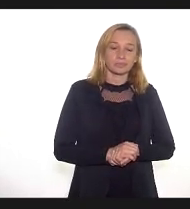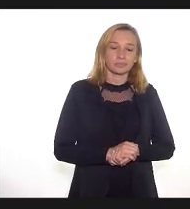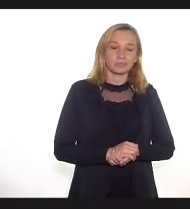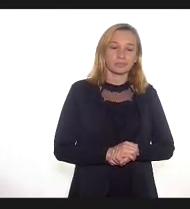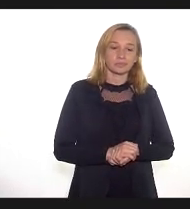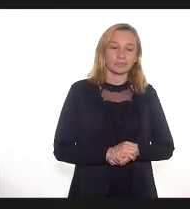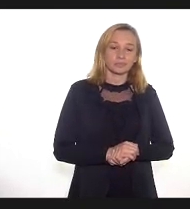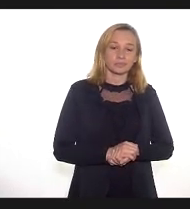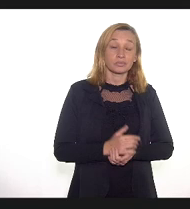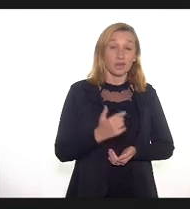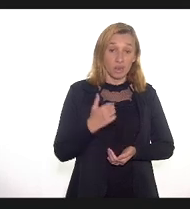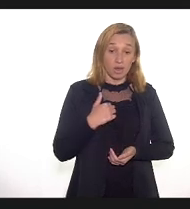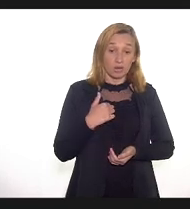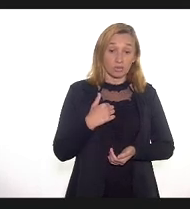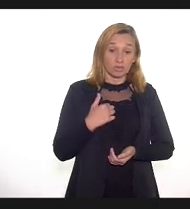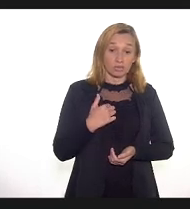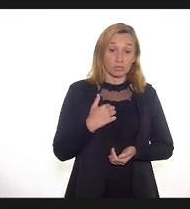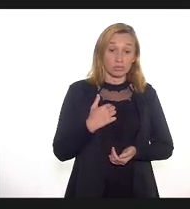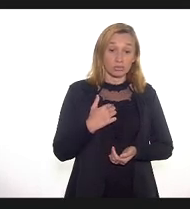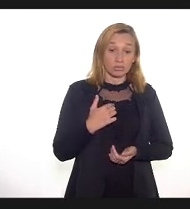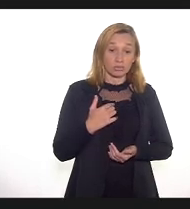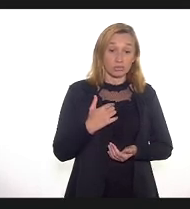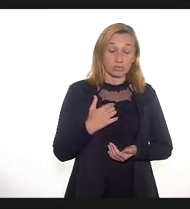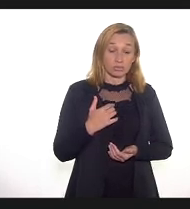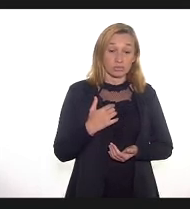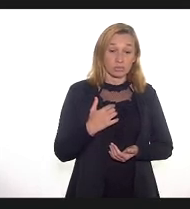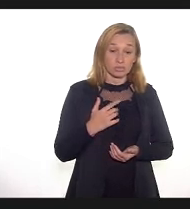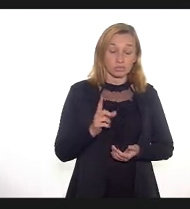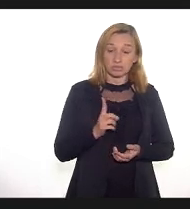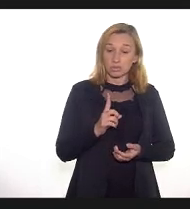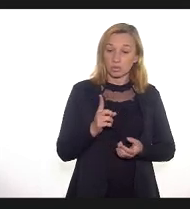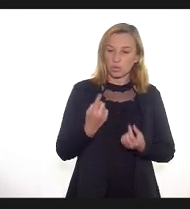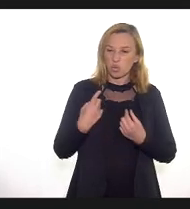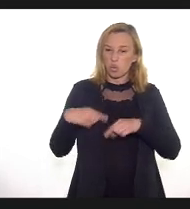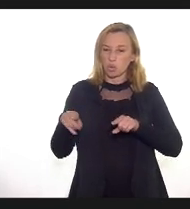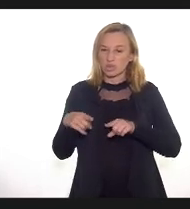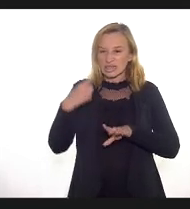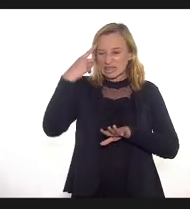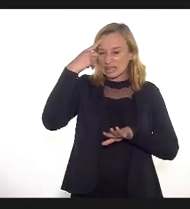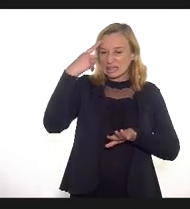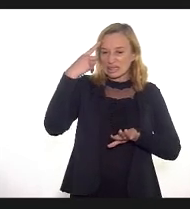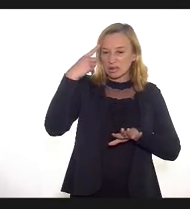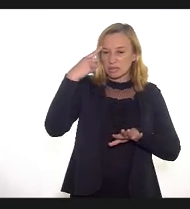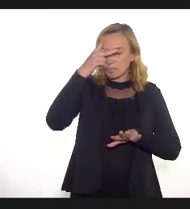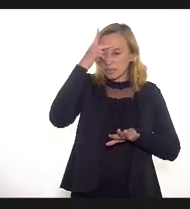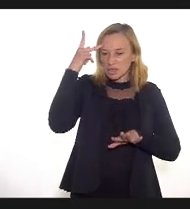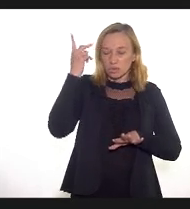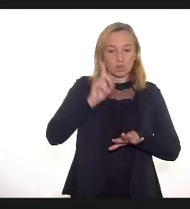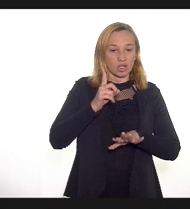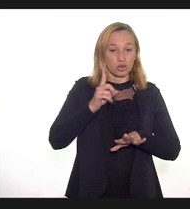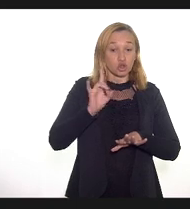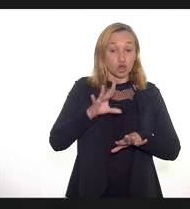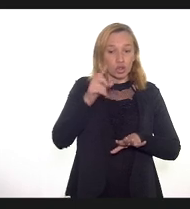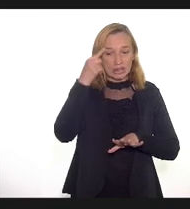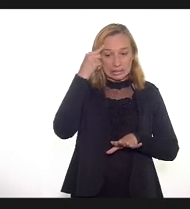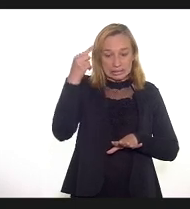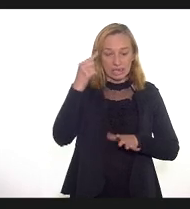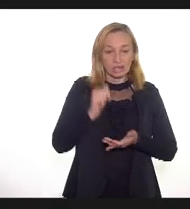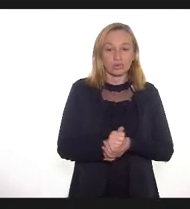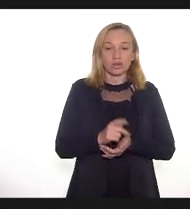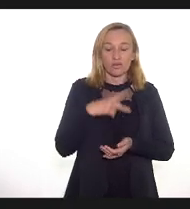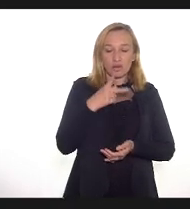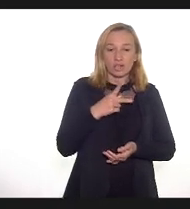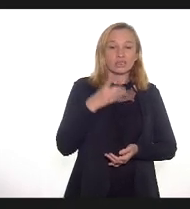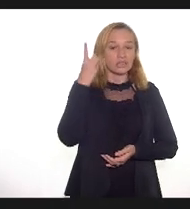E eu combato ideias, eu não combato pessoas. Quando eu digo que o